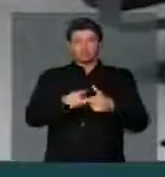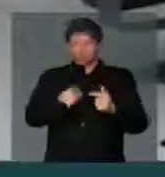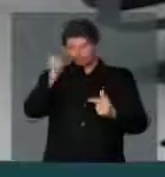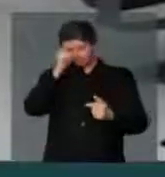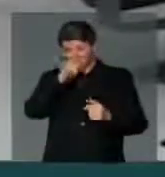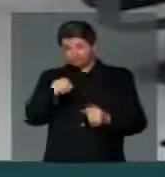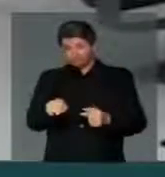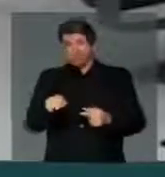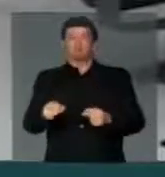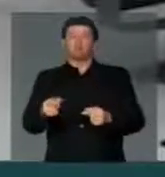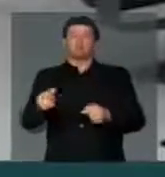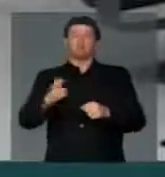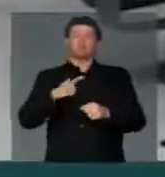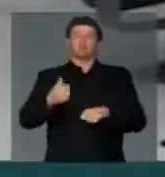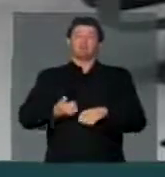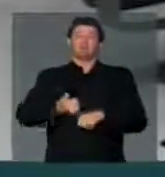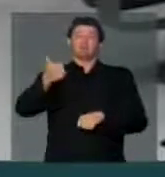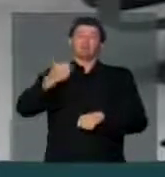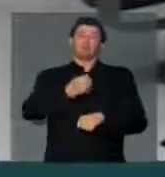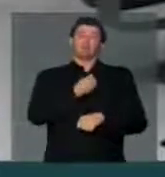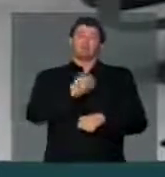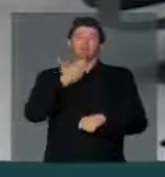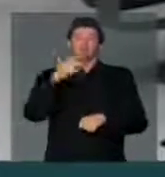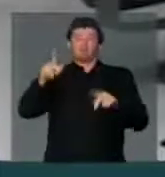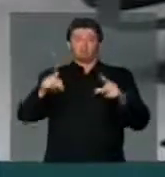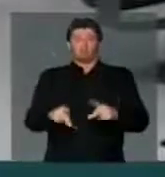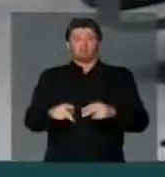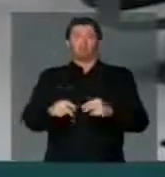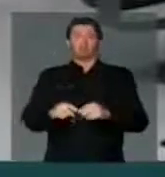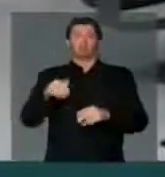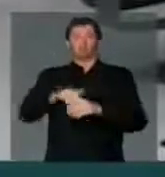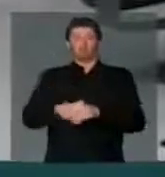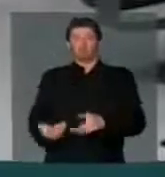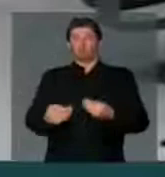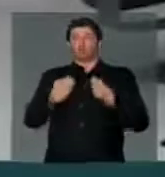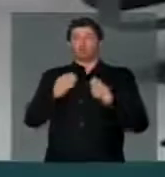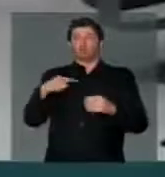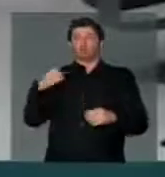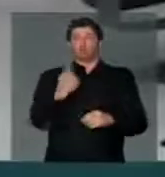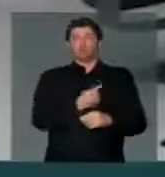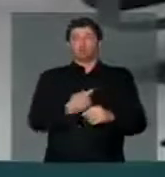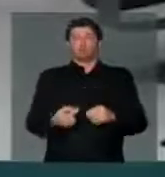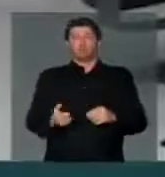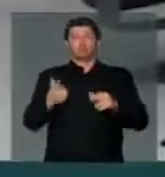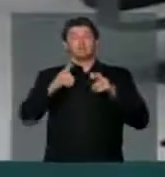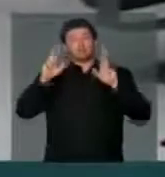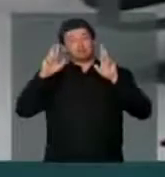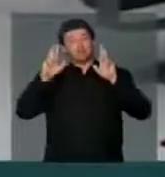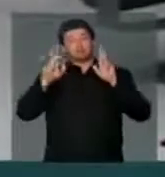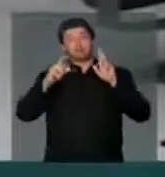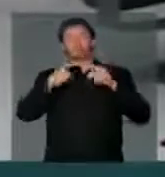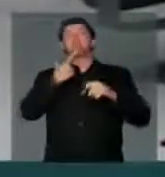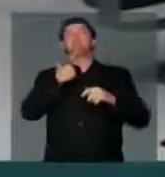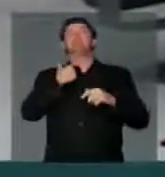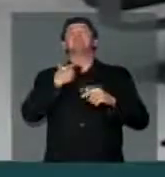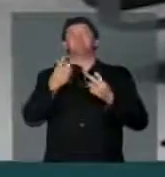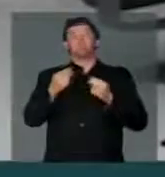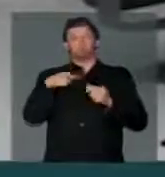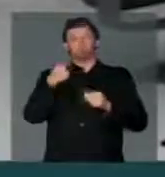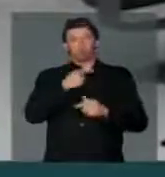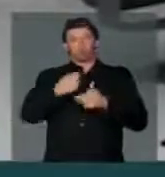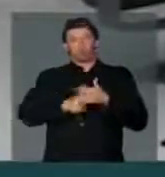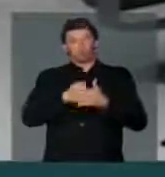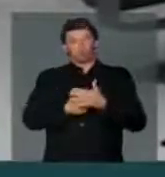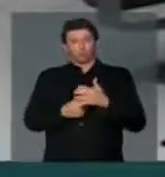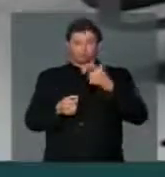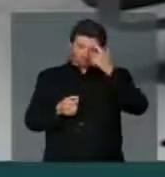e levar uma melhor vida a todo o povo que nos elegeu e que lá fora aguarda com ansiedade por essa nossa luta. Então,